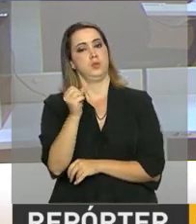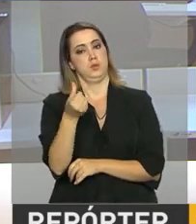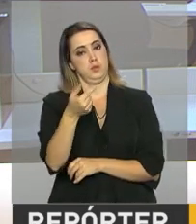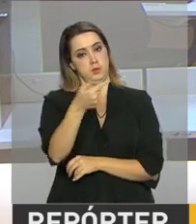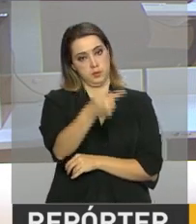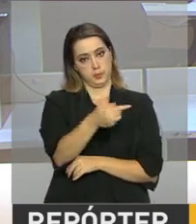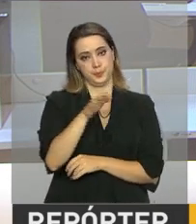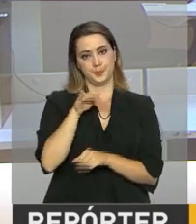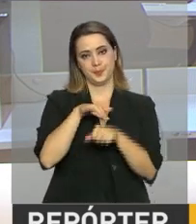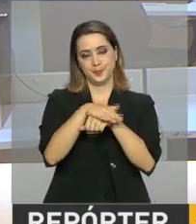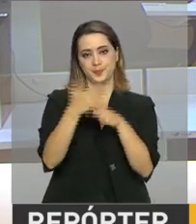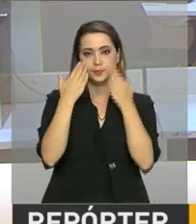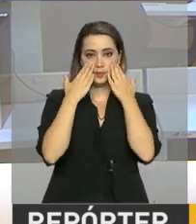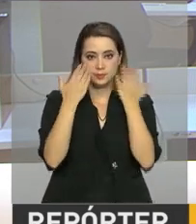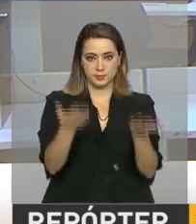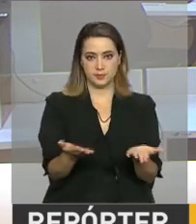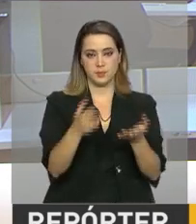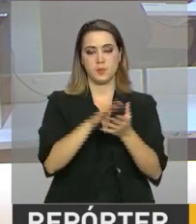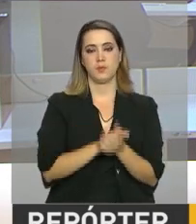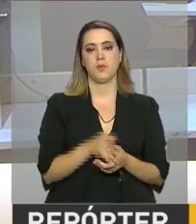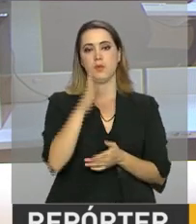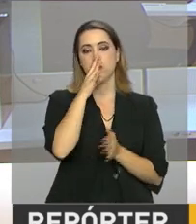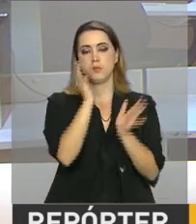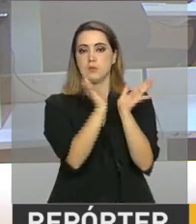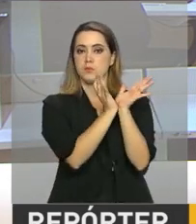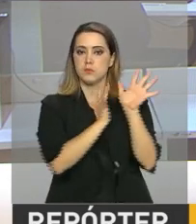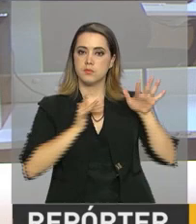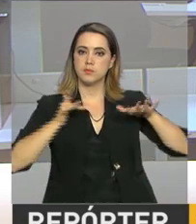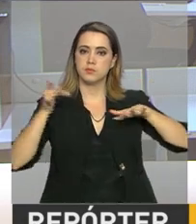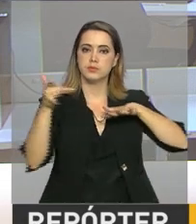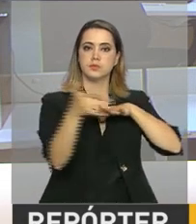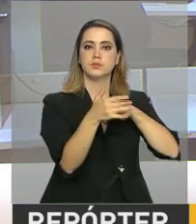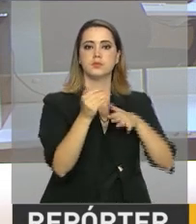ou às 7 da noite na próxima edição. Acompanhe as